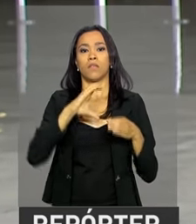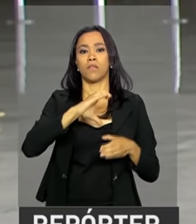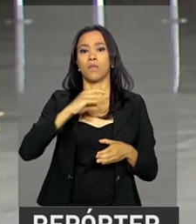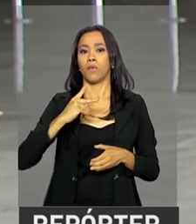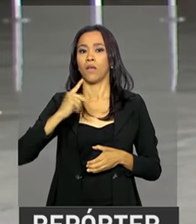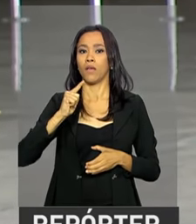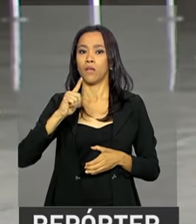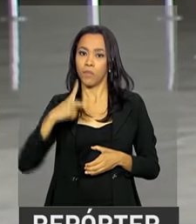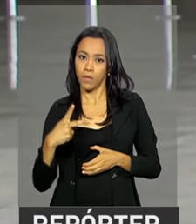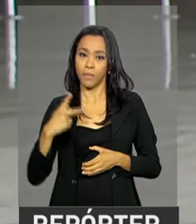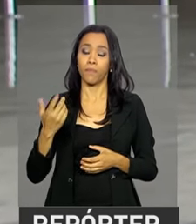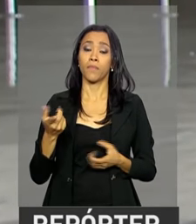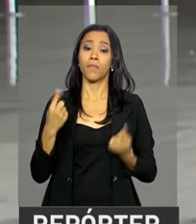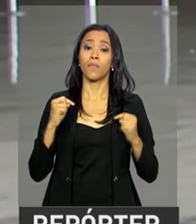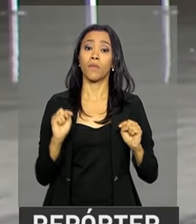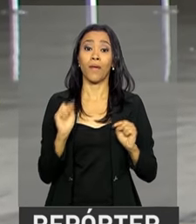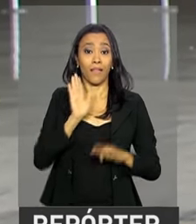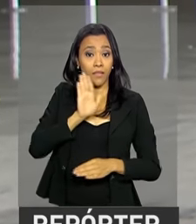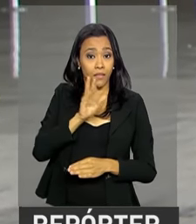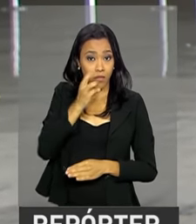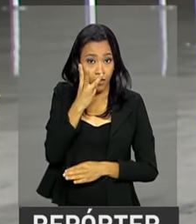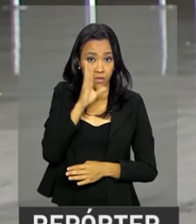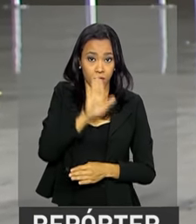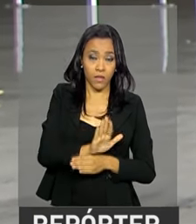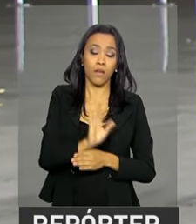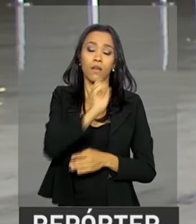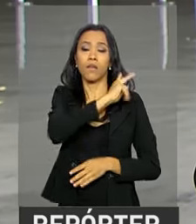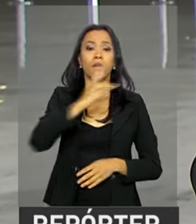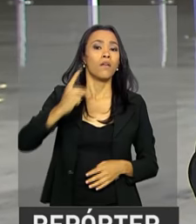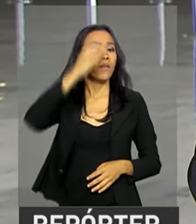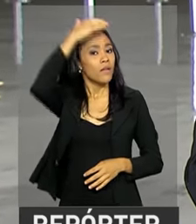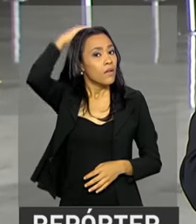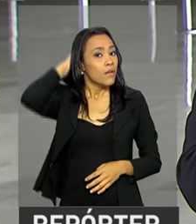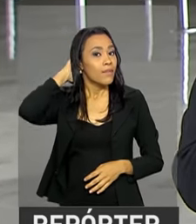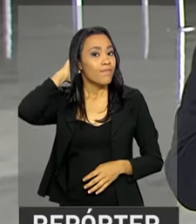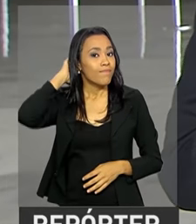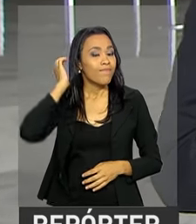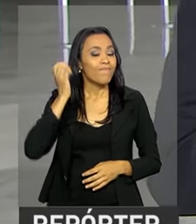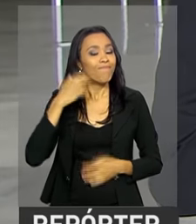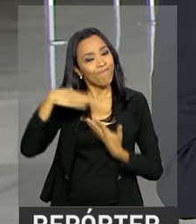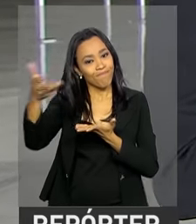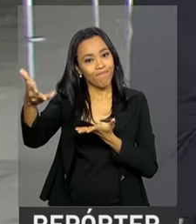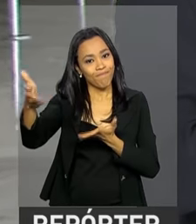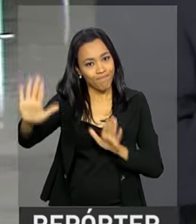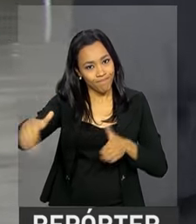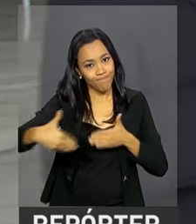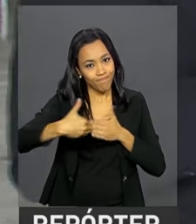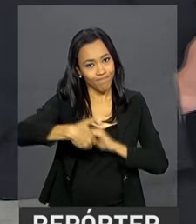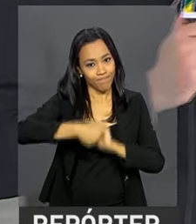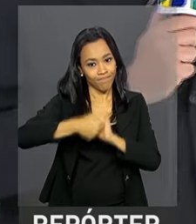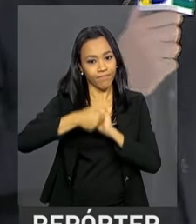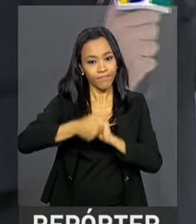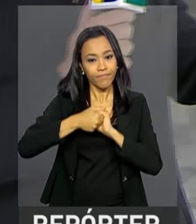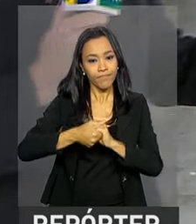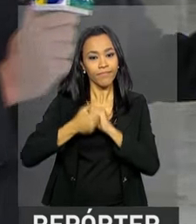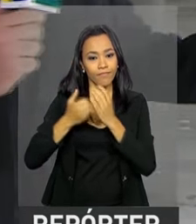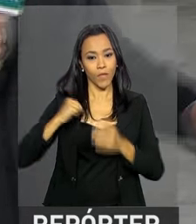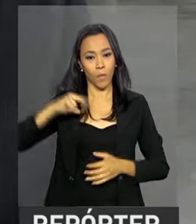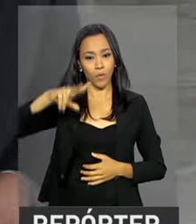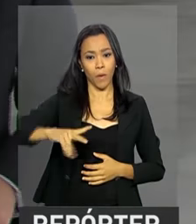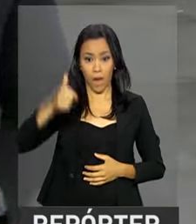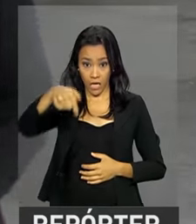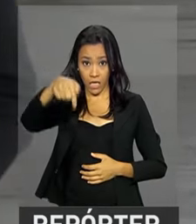a partir então das 3 horas da tarde o presidente Michel Temer recebe recepciona o primeiro ministro de Portugal Antônio Costa bem